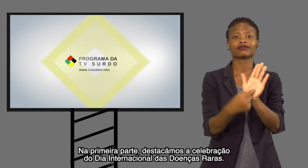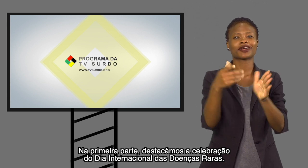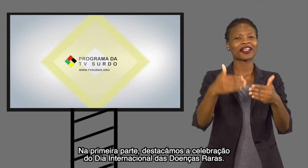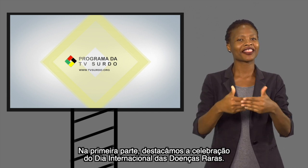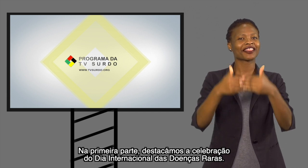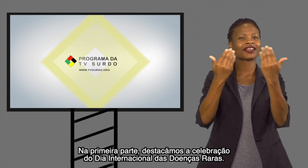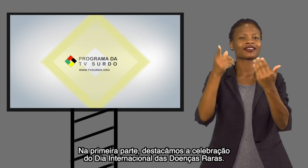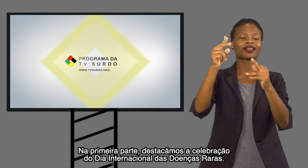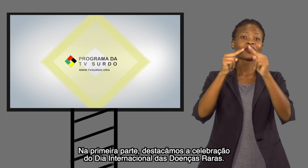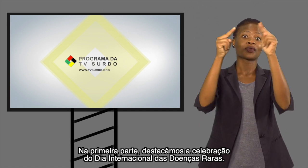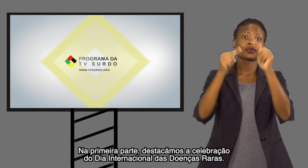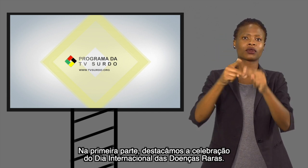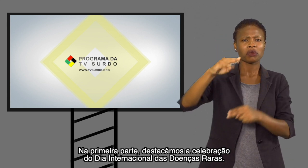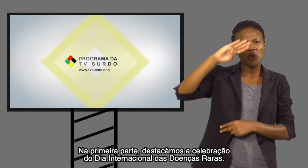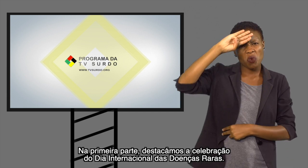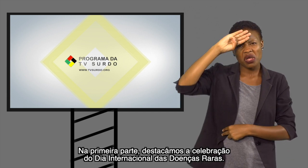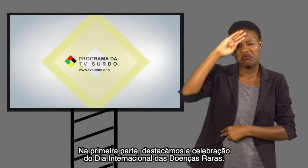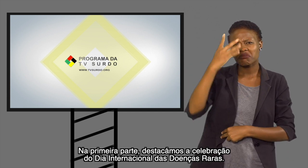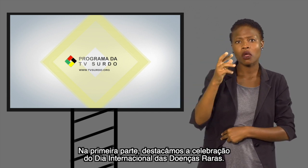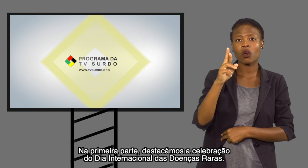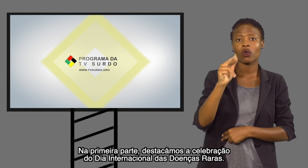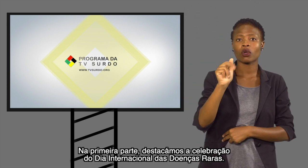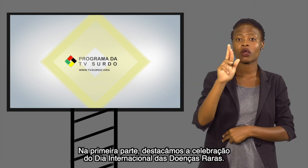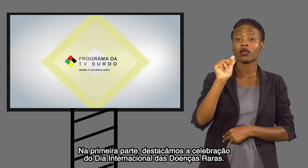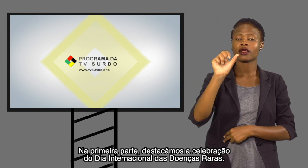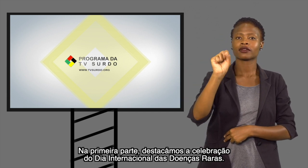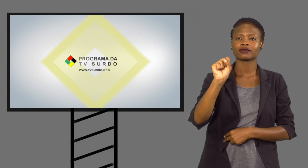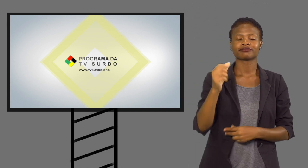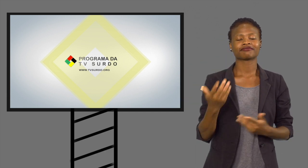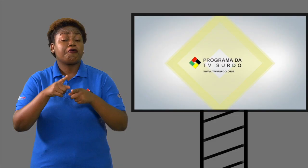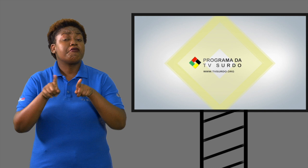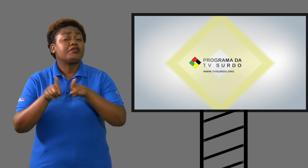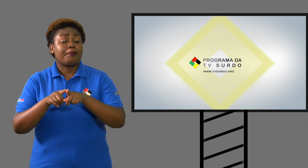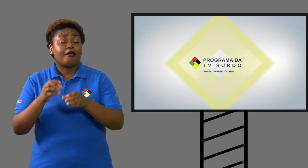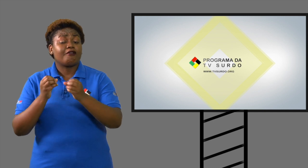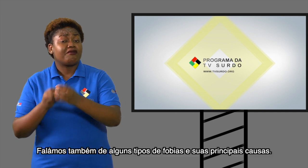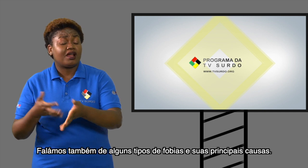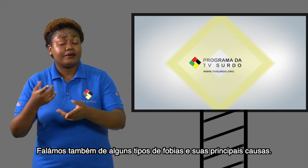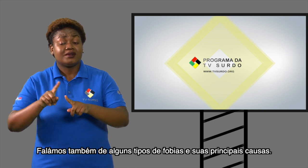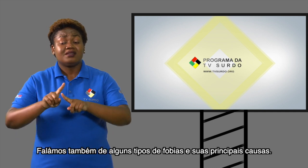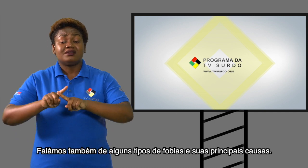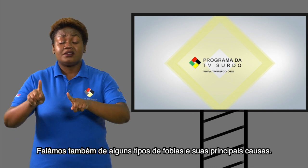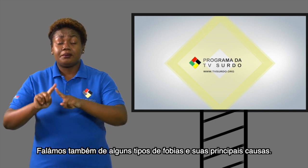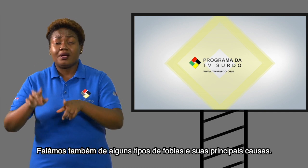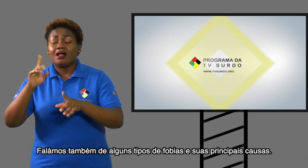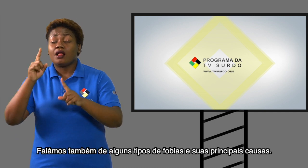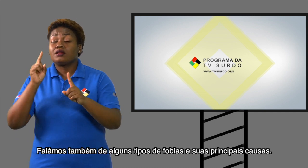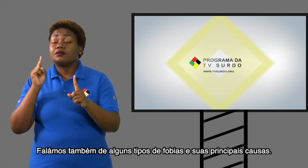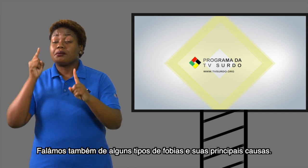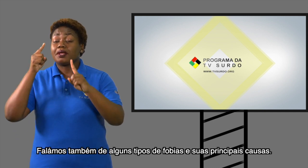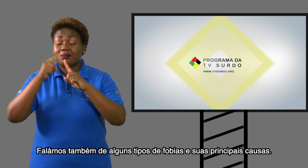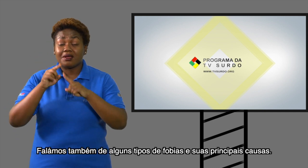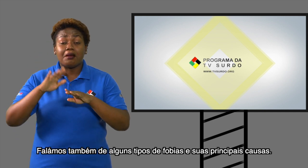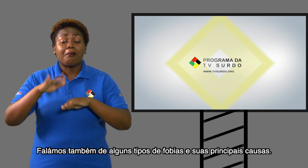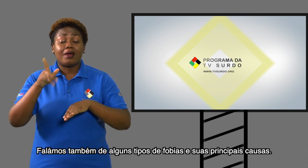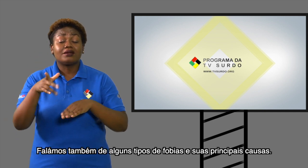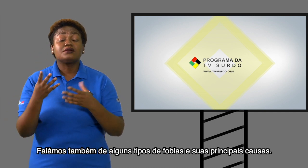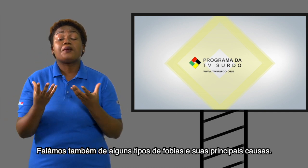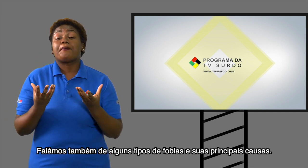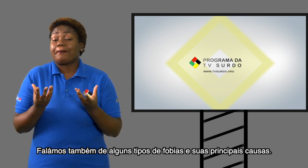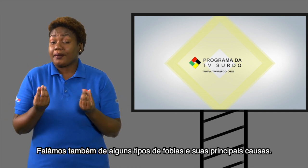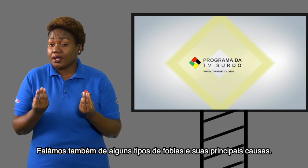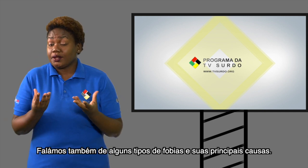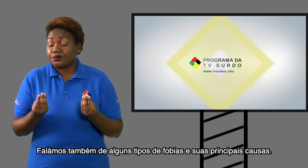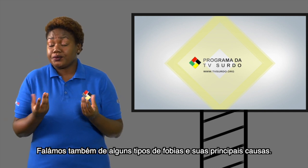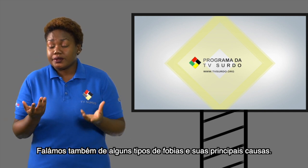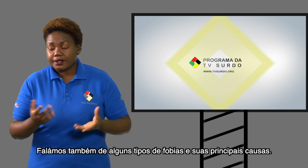destacamos a celebração do Dia Internacional das Doenças Raras. Falamos também de alguns tipos de fobias